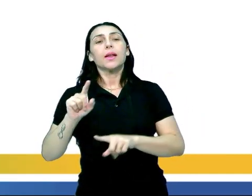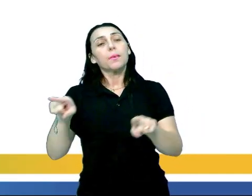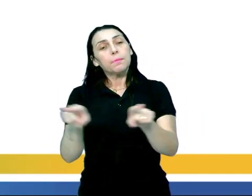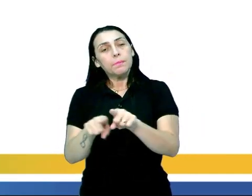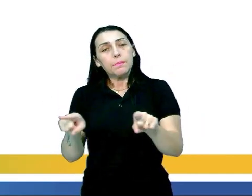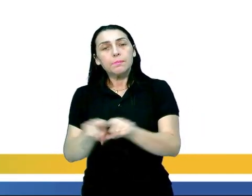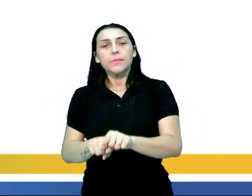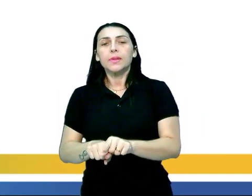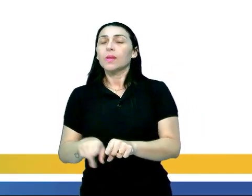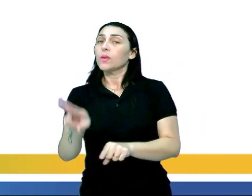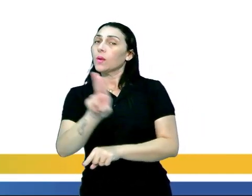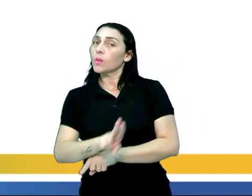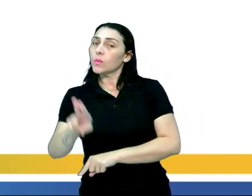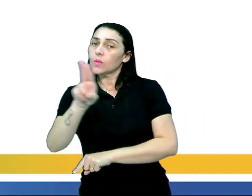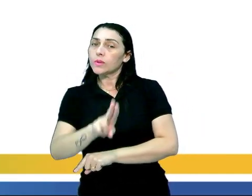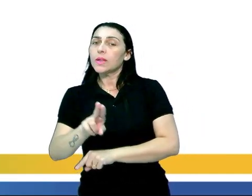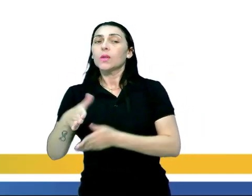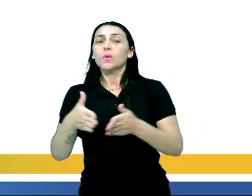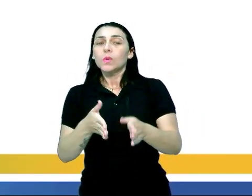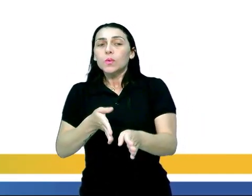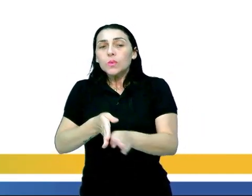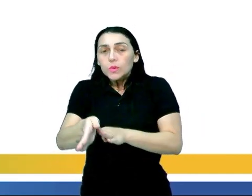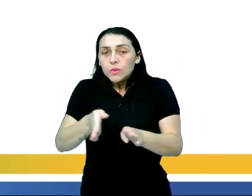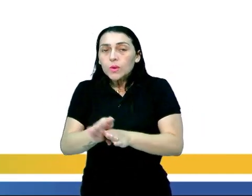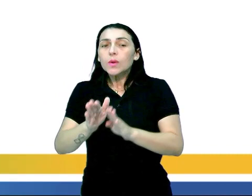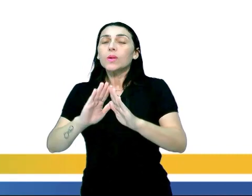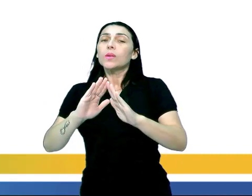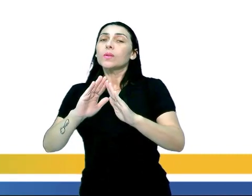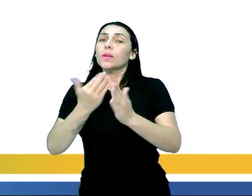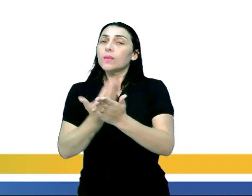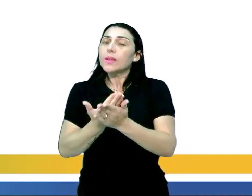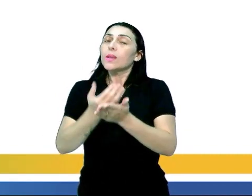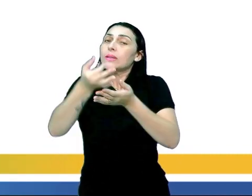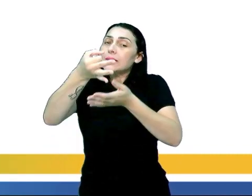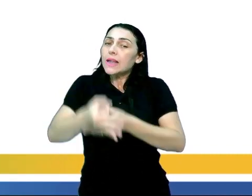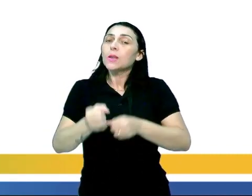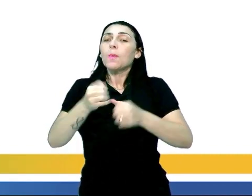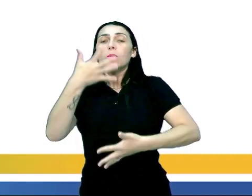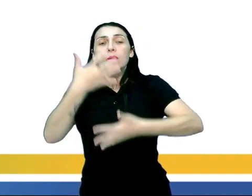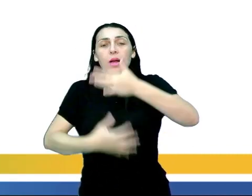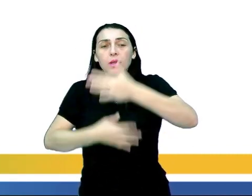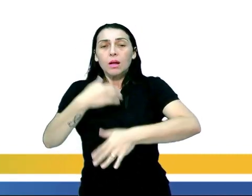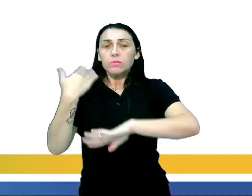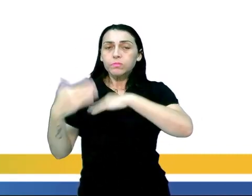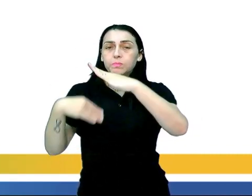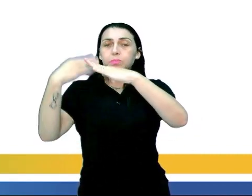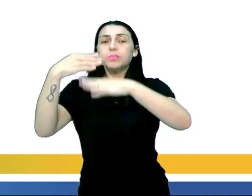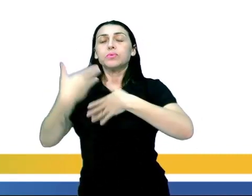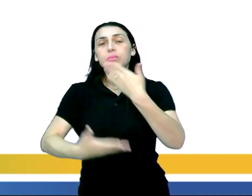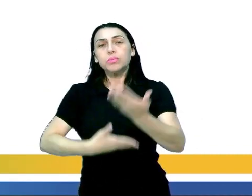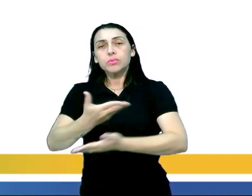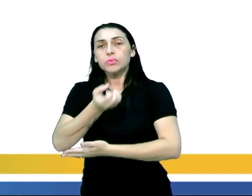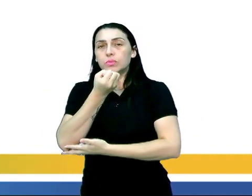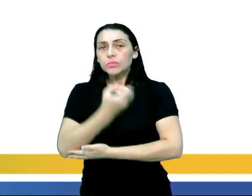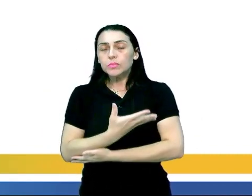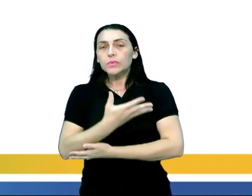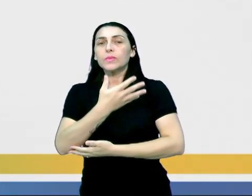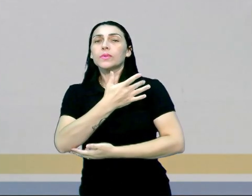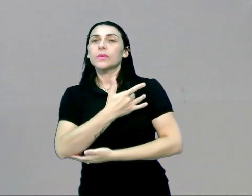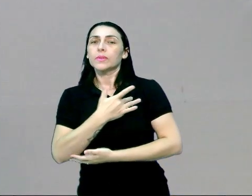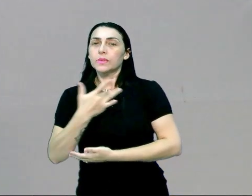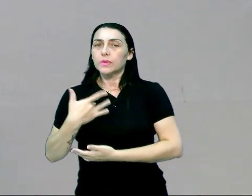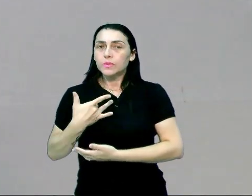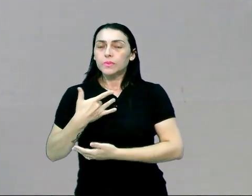Entretanto, quando não são usados com direcionamento educacional adequado, podem atrapalhar o desenvolvimento das suas ações